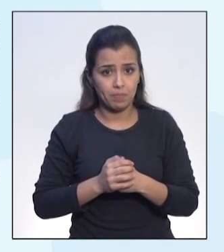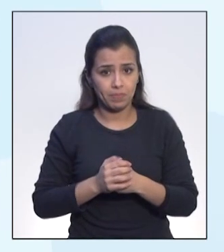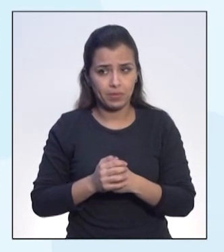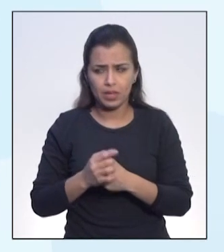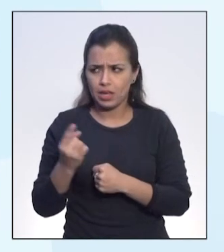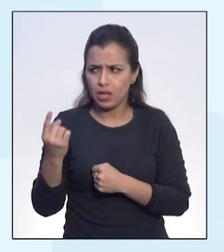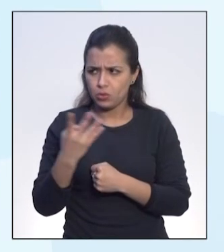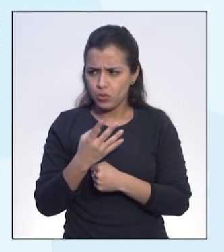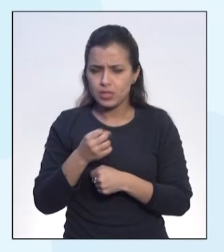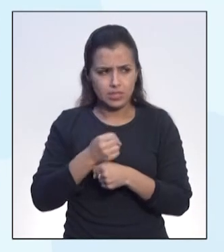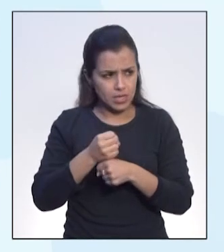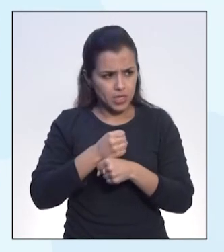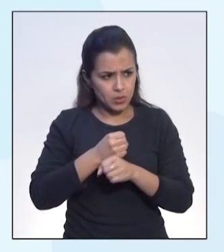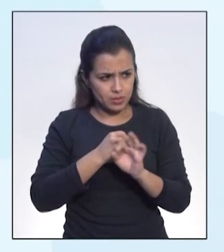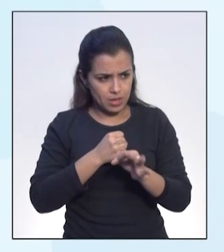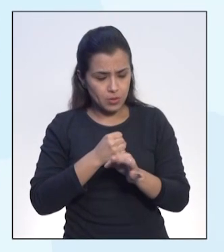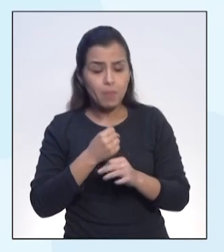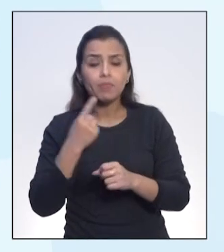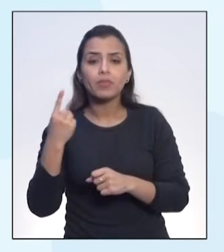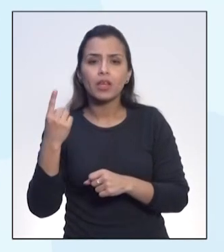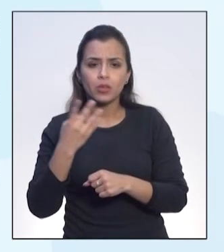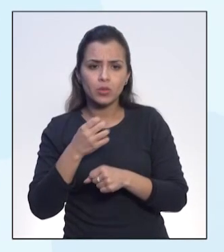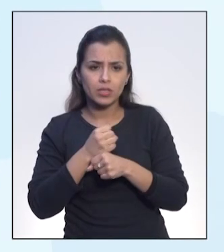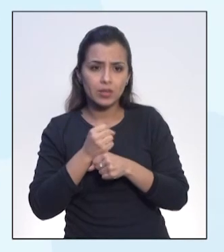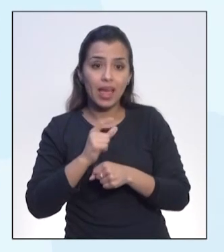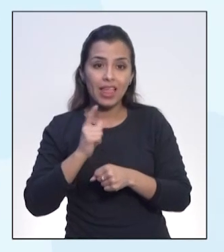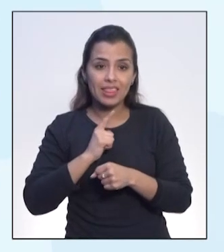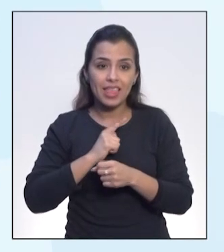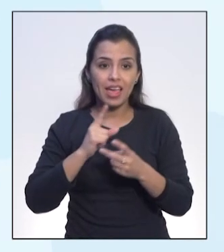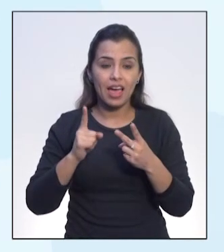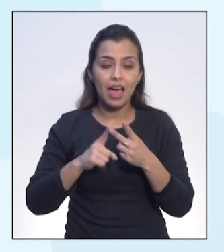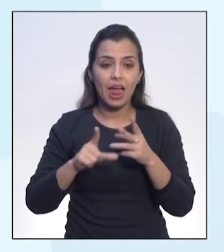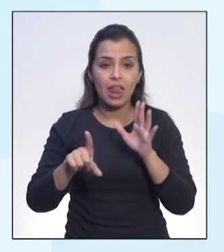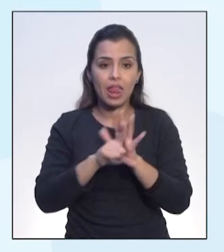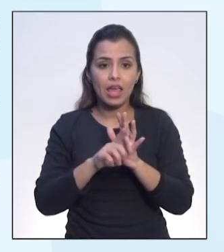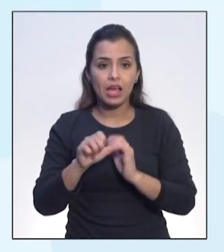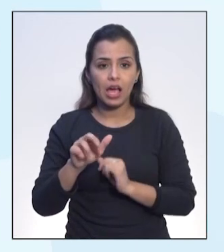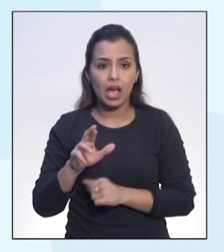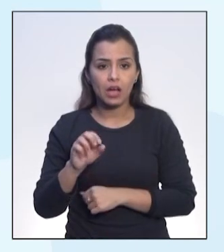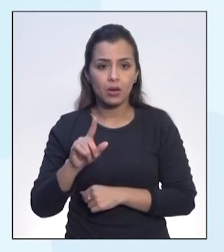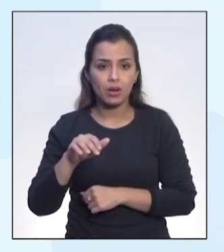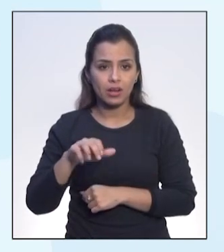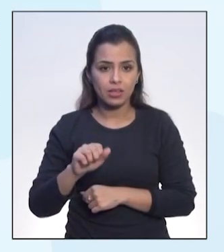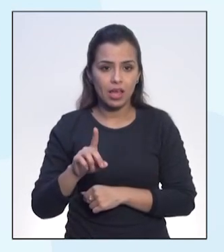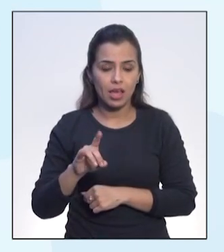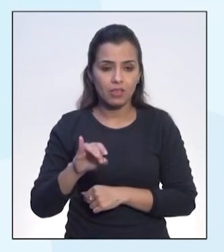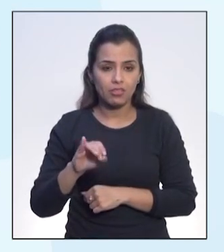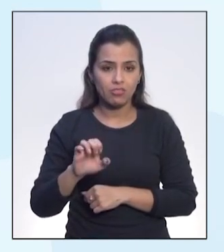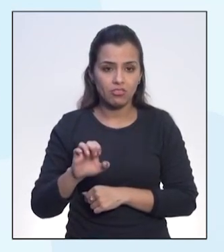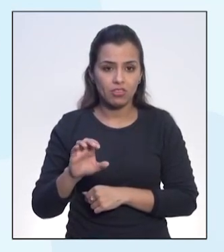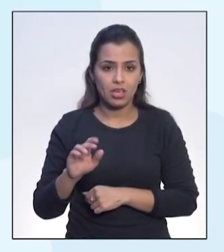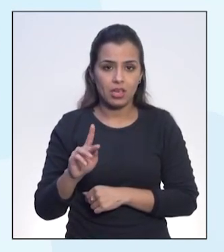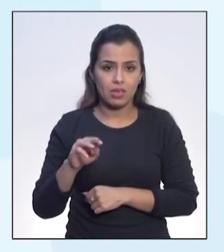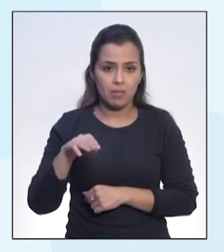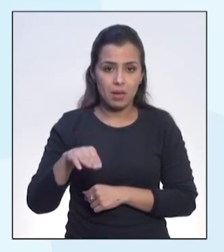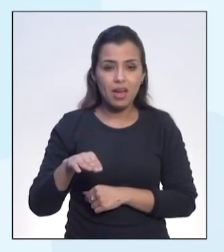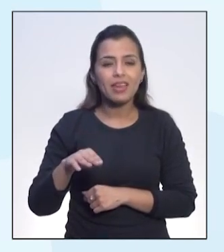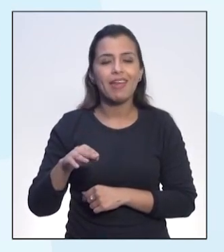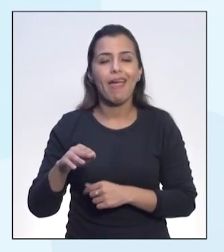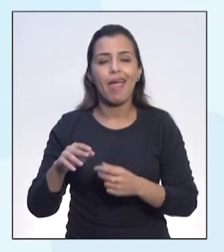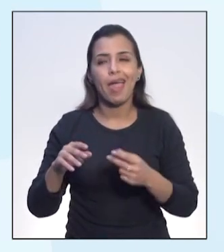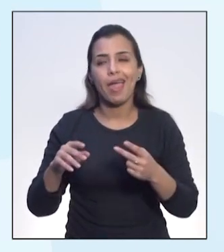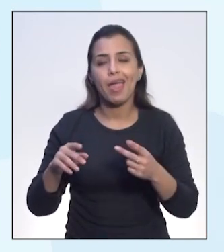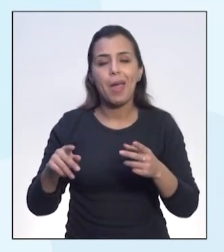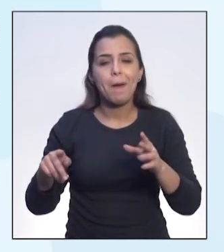anos, tem a Lei Carolina Dickmann, que são os casos de violência contra a mulher na internet, e tem a lei